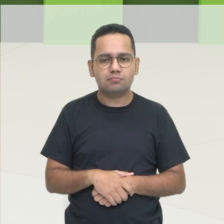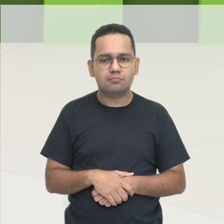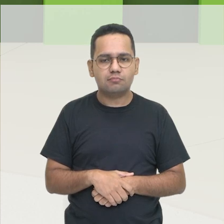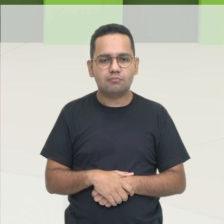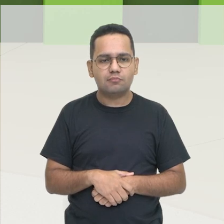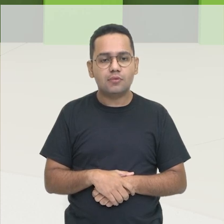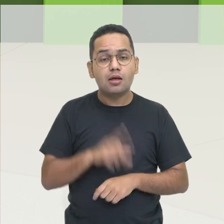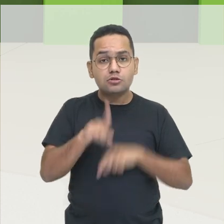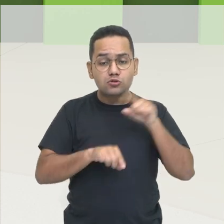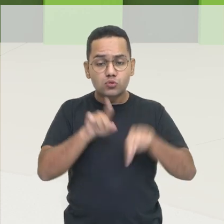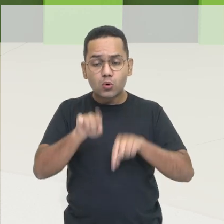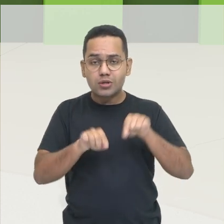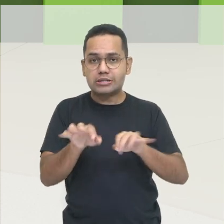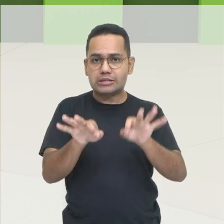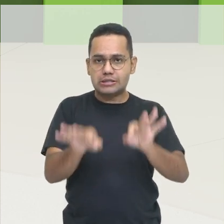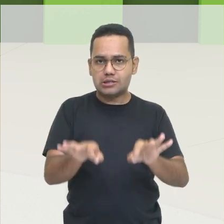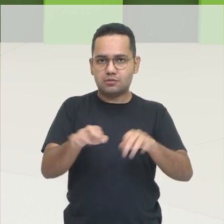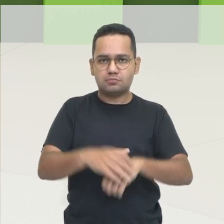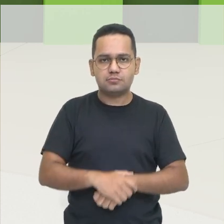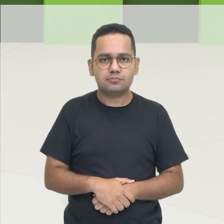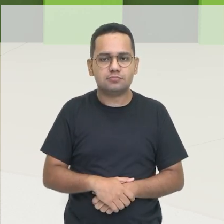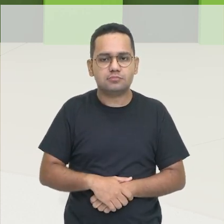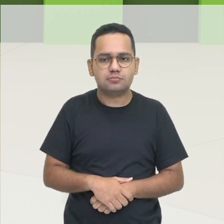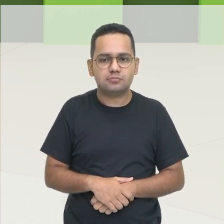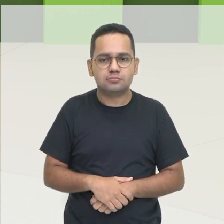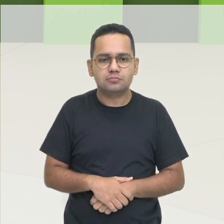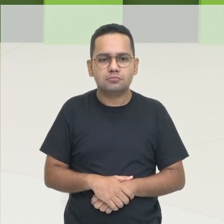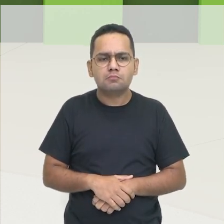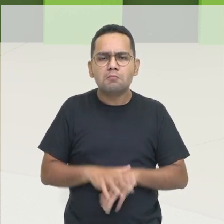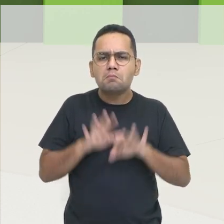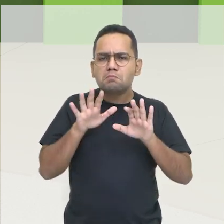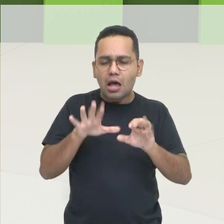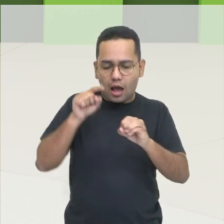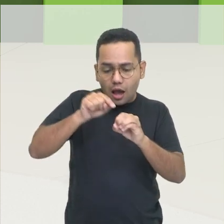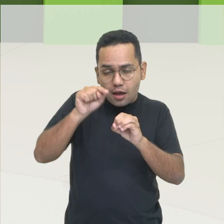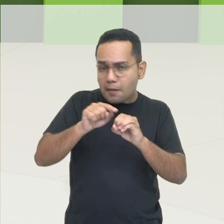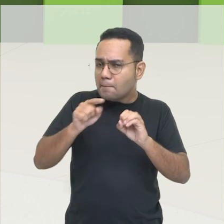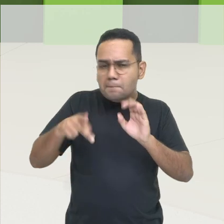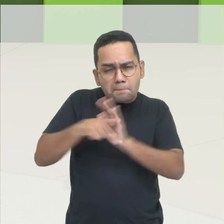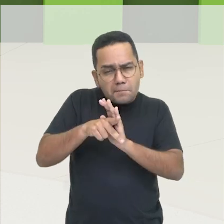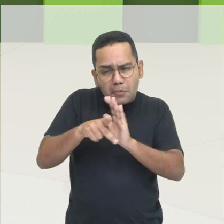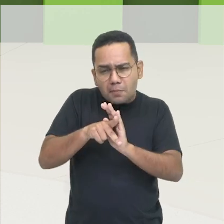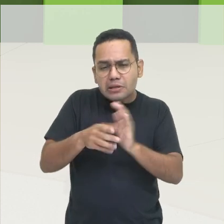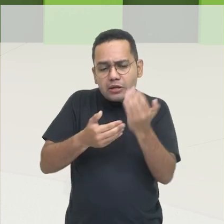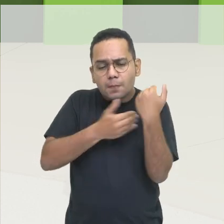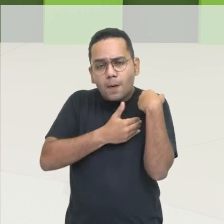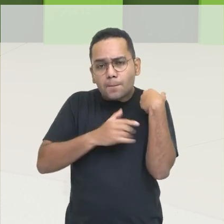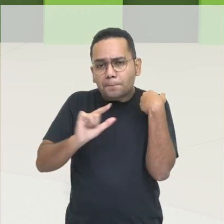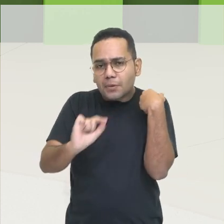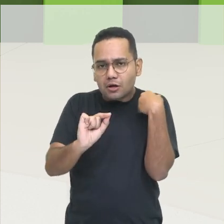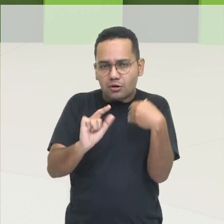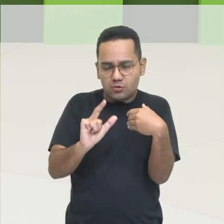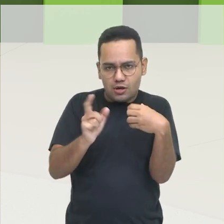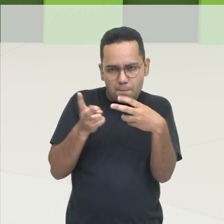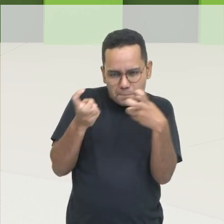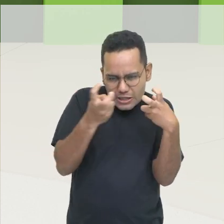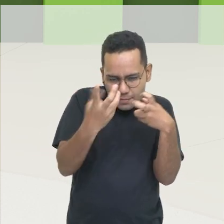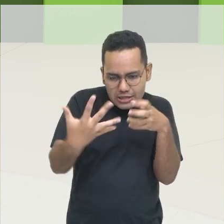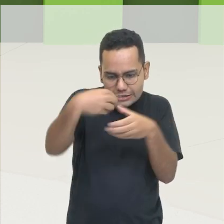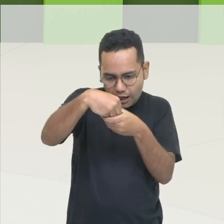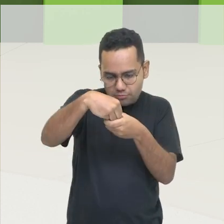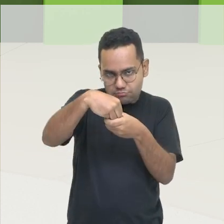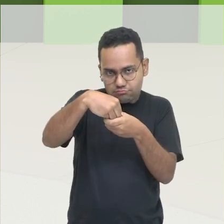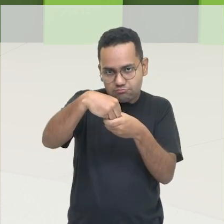permeabilidade seletiva, ela conseguir identificar aquilo que é importante para a célula, colocar para dentro, e aquilo que não precisa